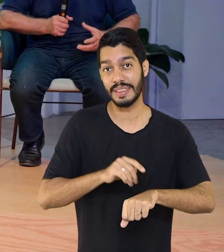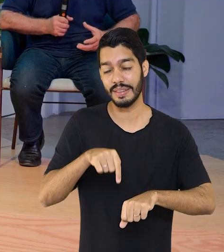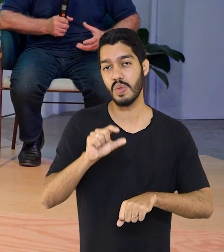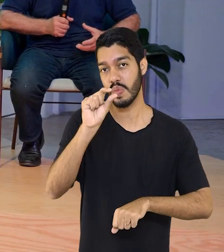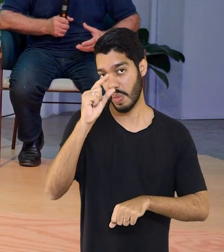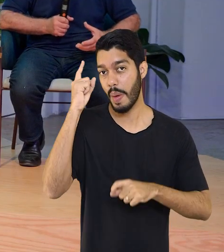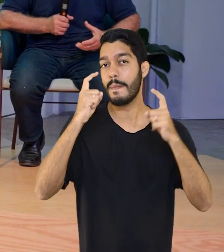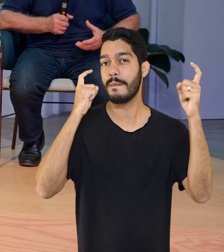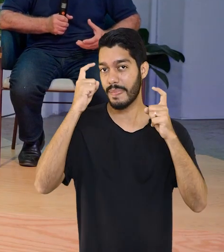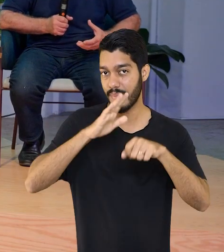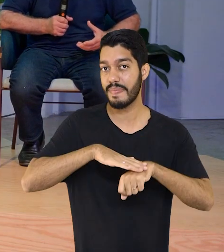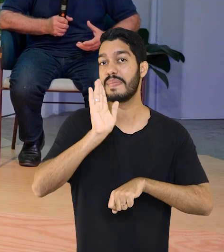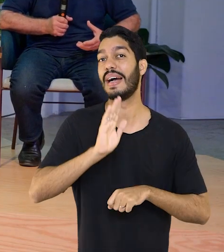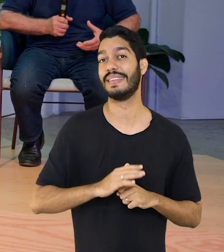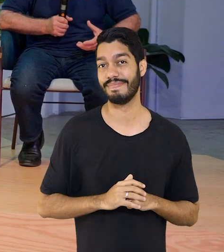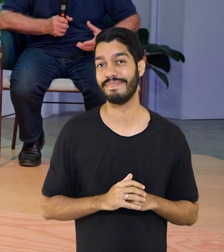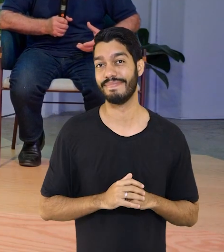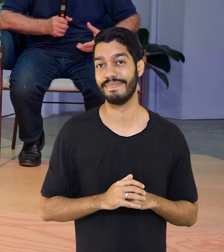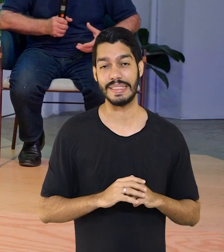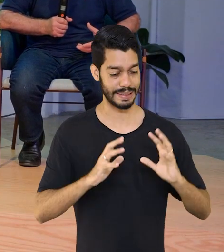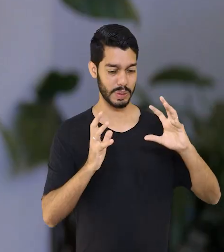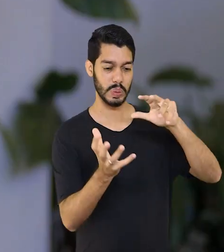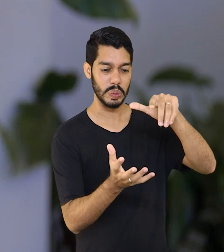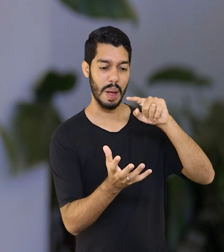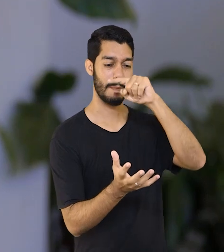mais preocupante. Estamos envoltos em mistério.